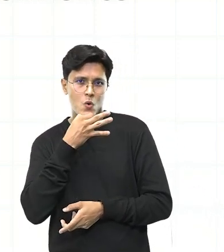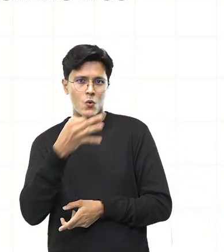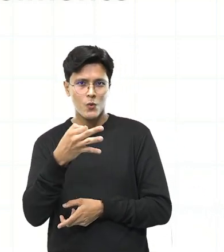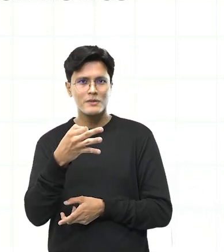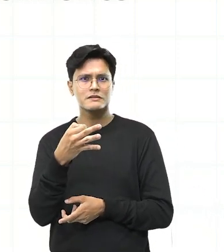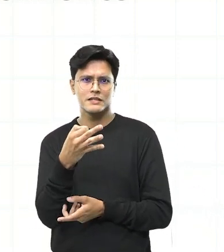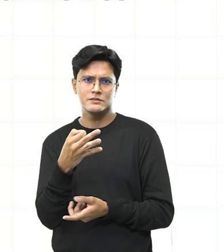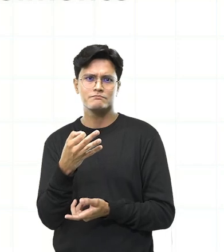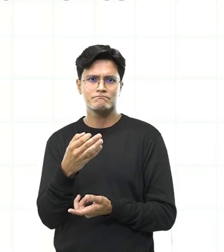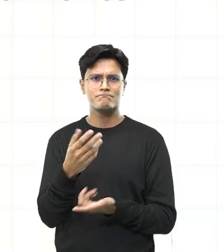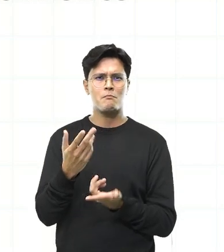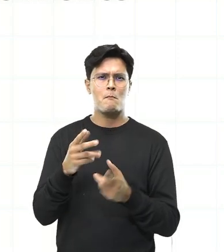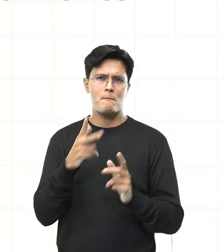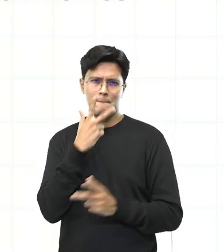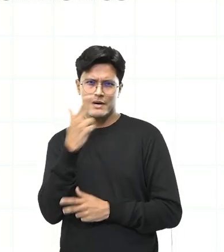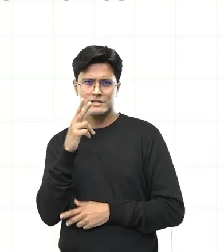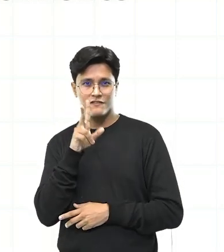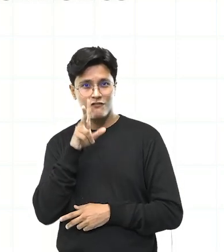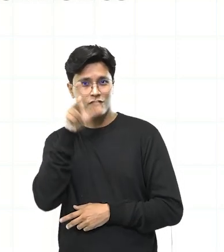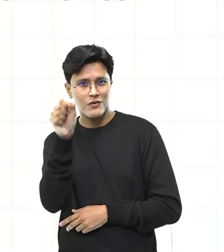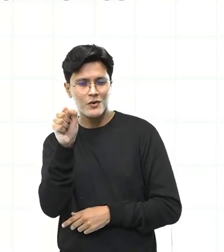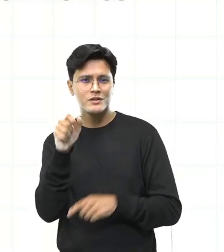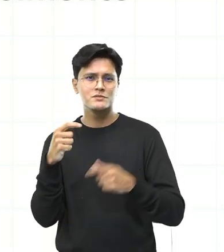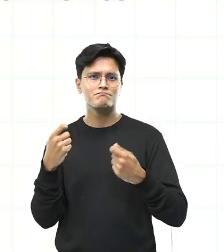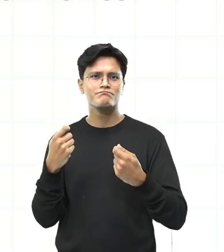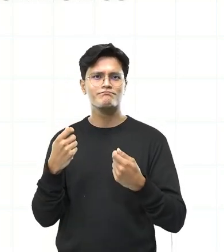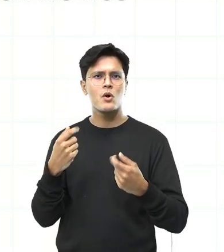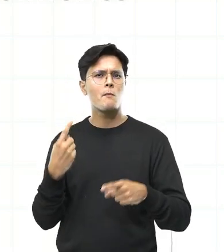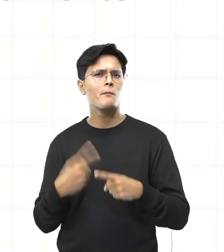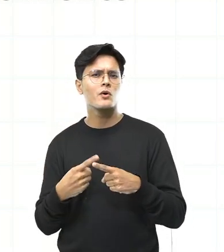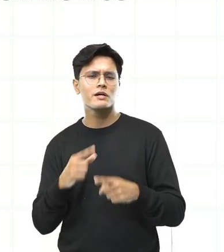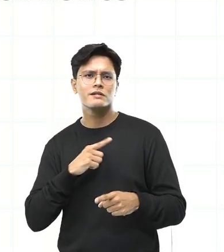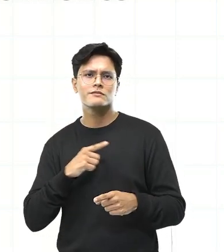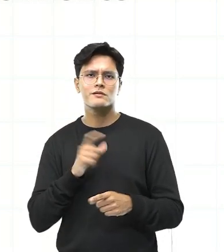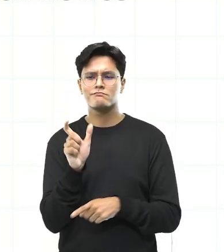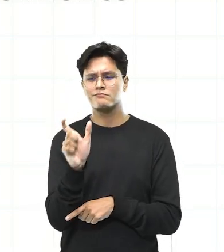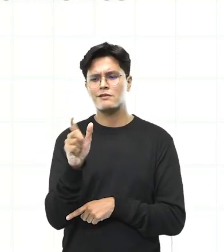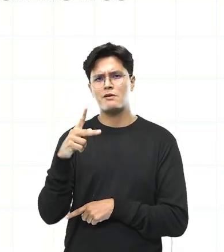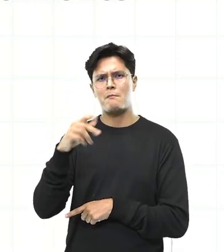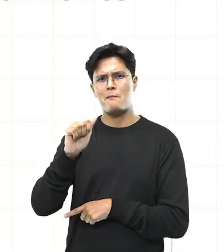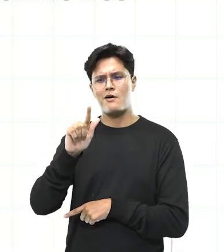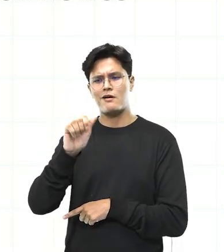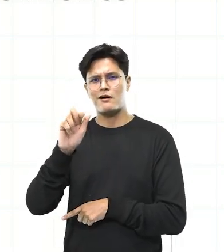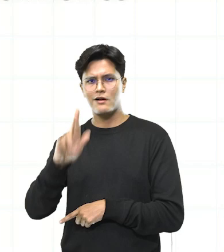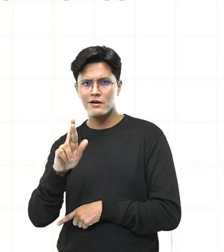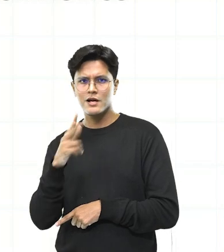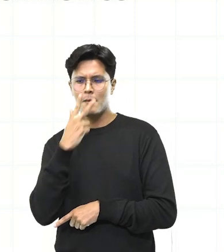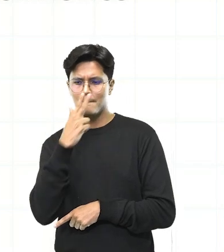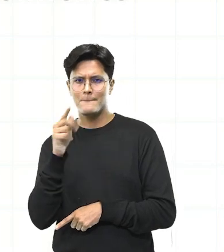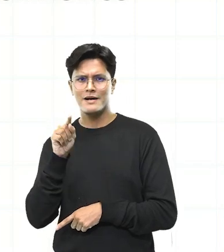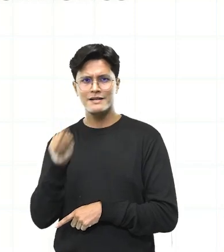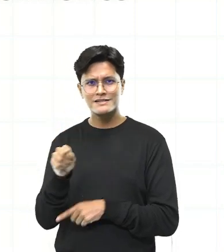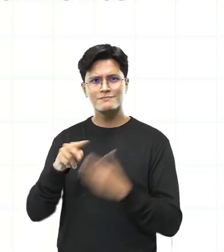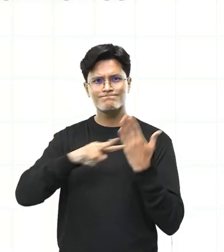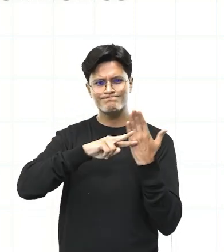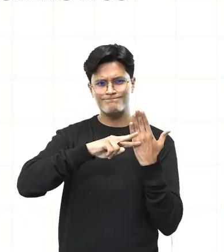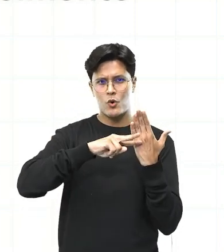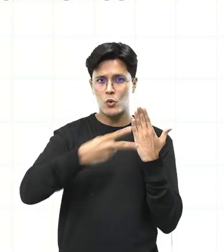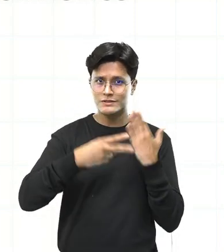que pagamos, quando eu utilizo o termo pagar, né? Como se fosse algo, algo que nós vamos ter de volta de uma forma